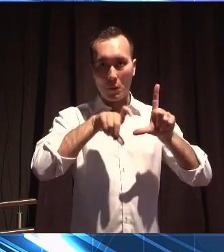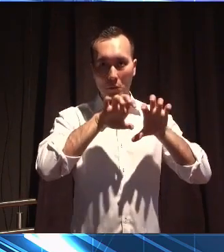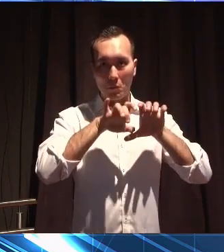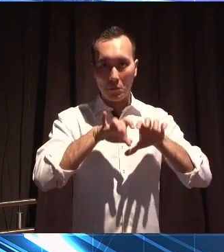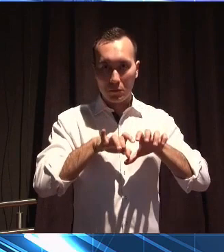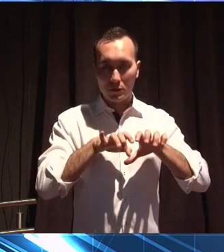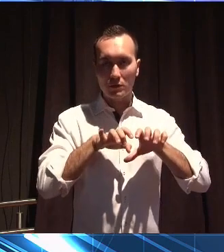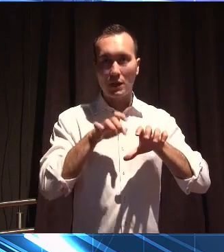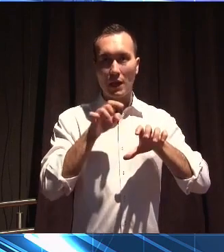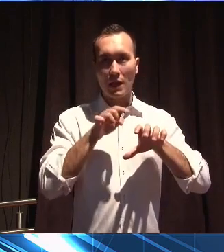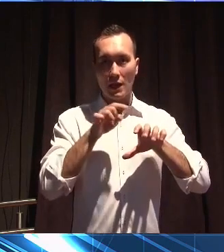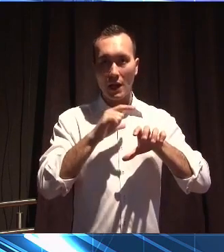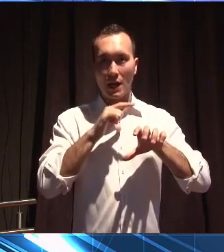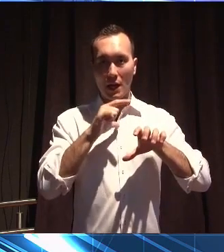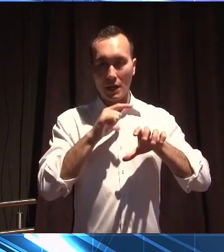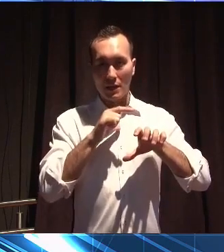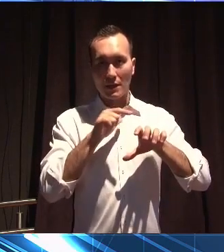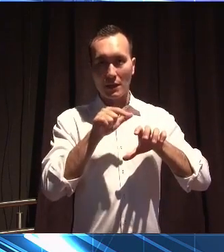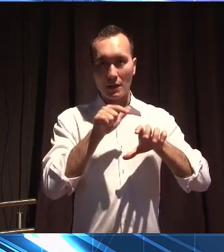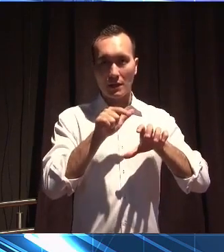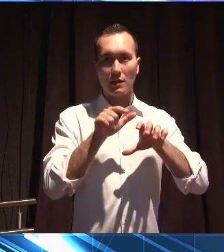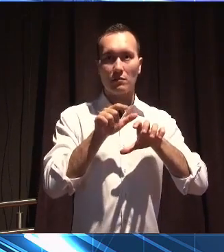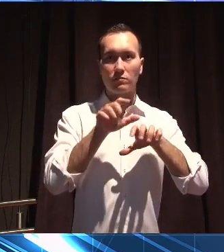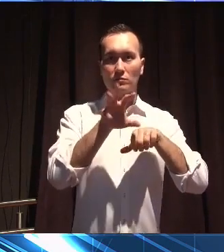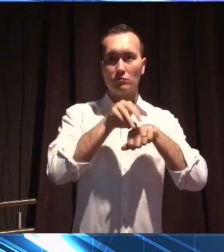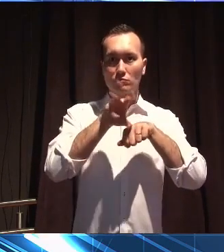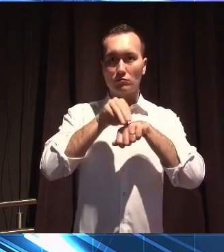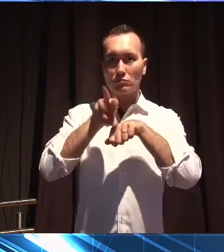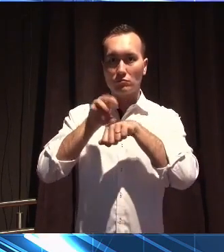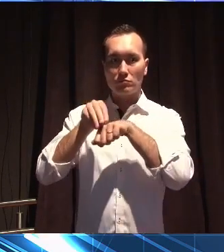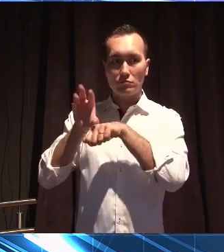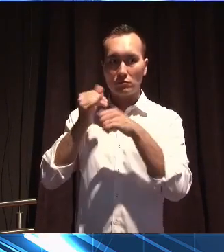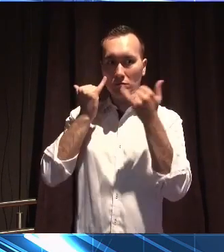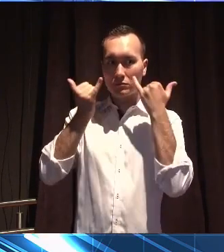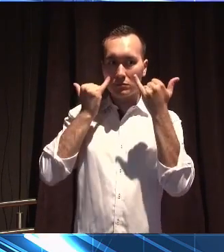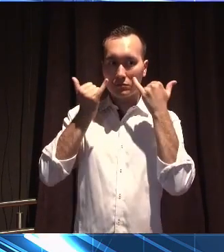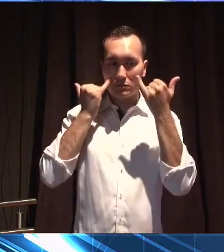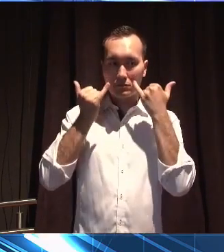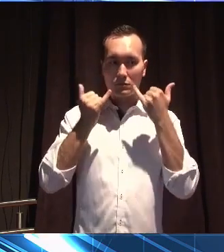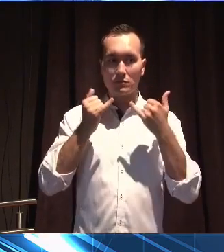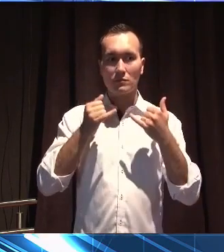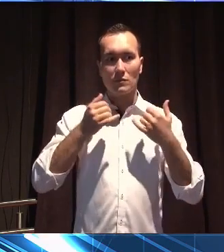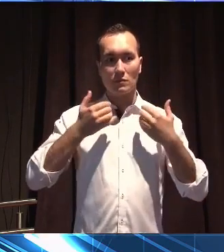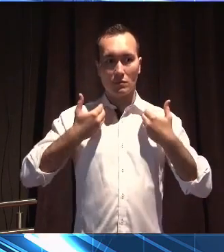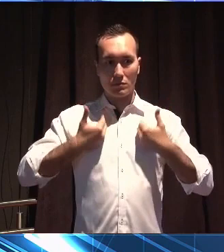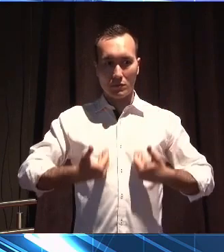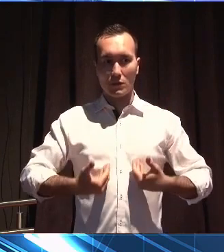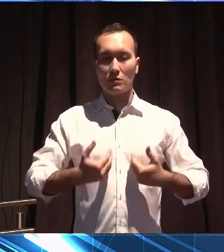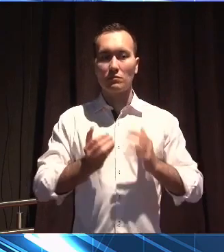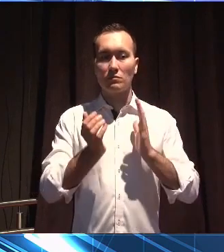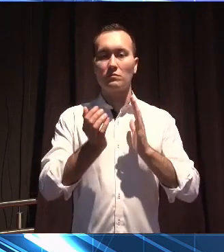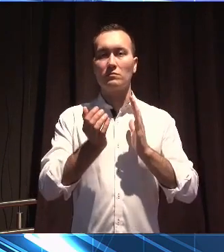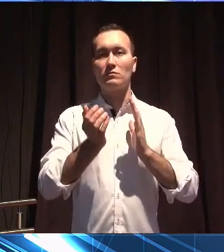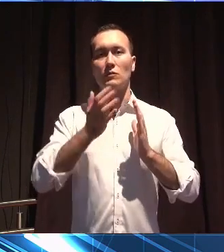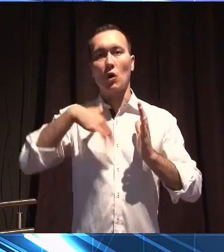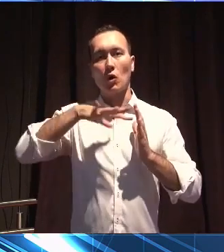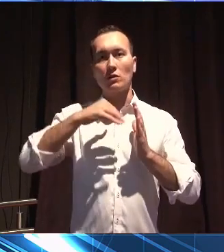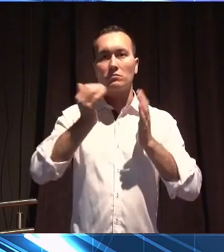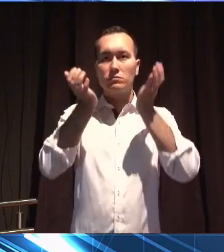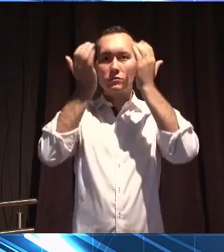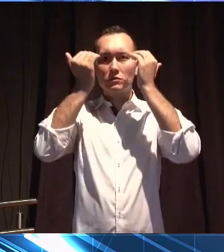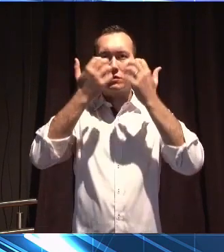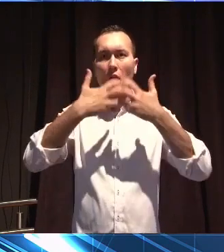novo, eletroencefalograma, e eu estou trazendo repetidamente esse exemplo porque é o mais acessível para o nosso cotidiano, como pode ser um invasivo, que foi o caso do